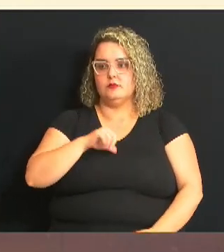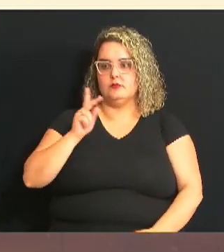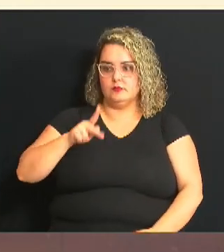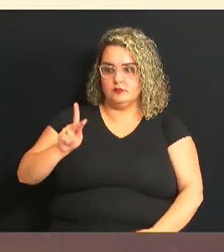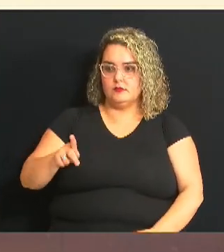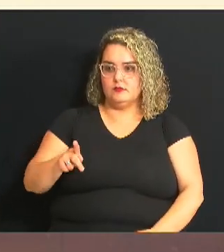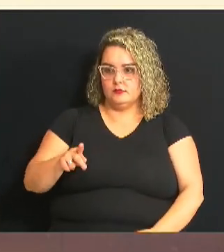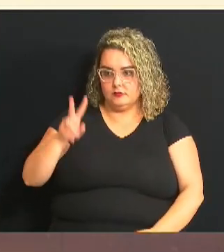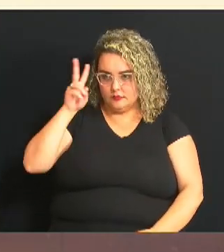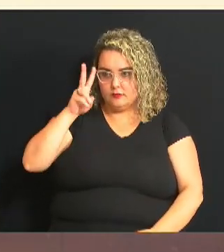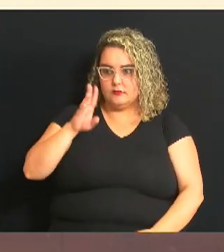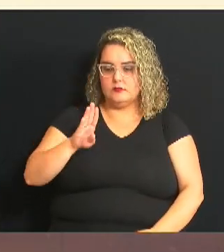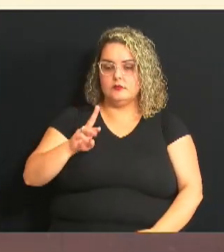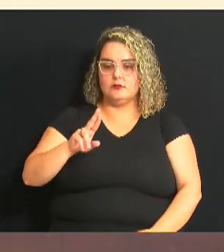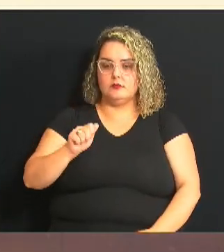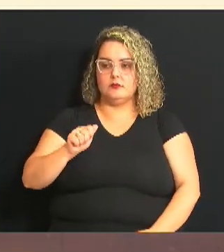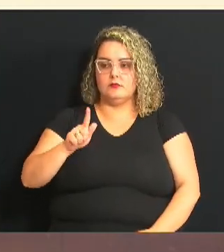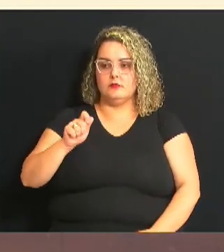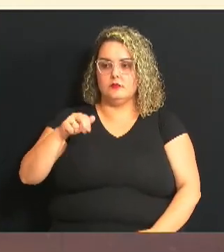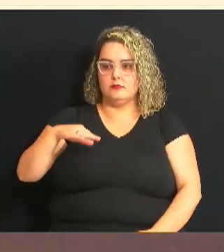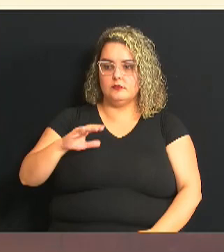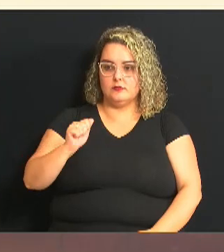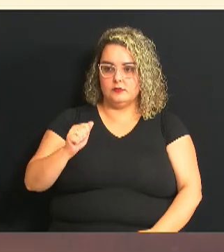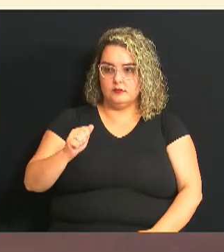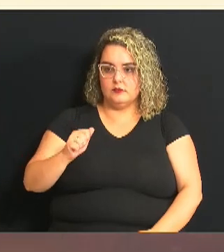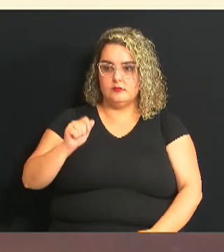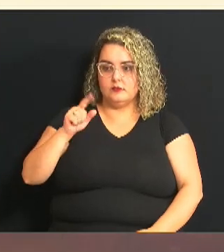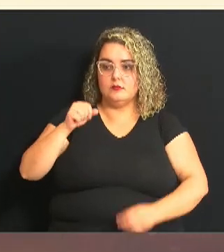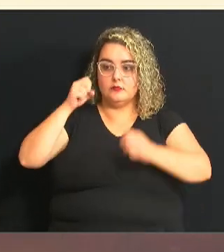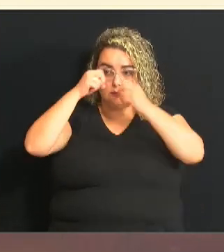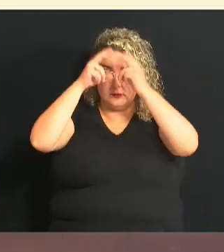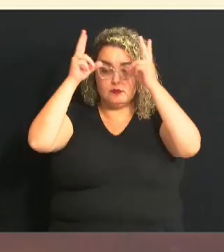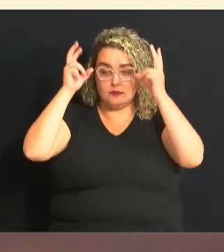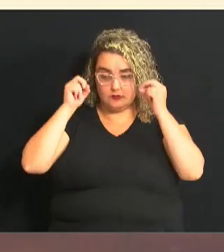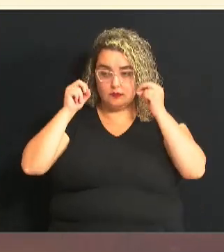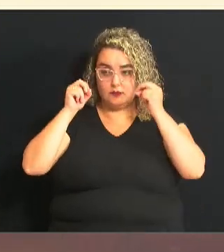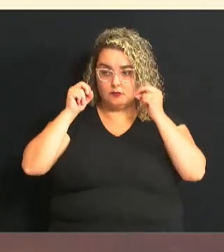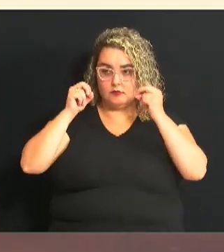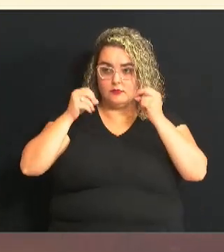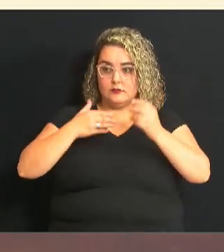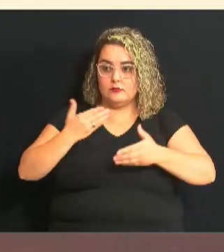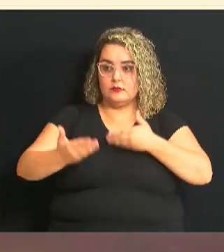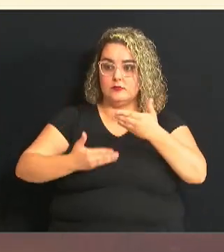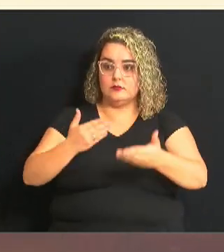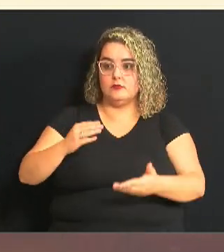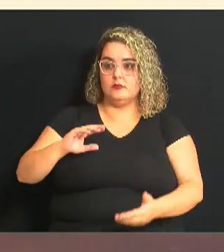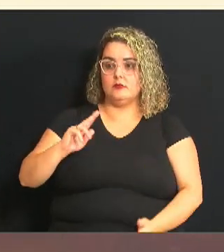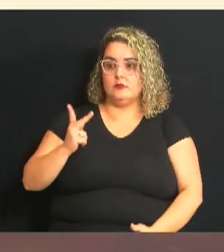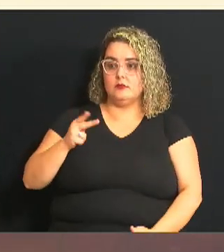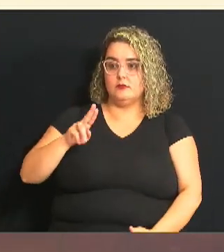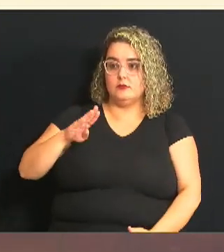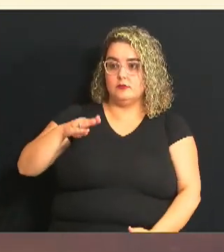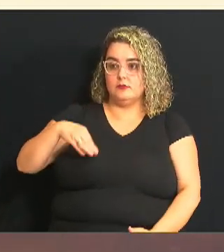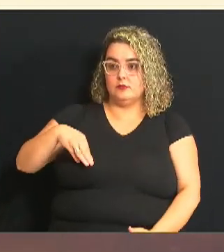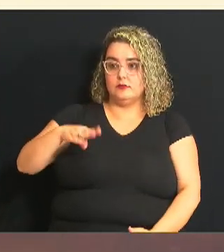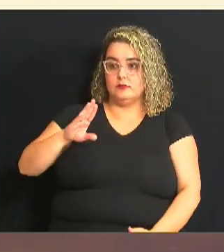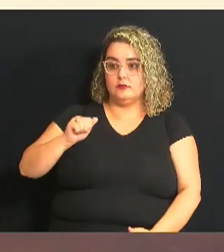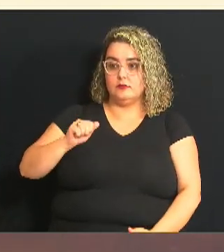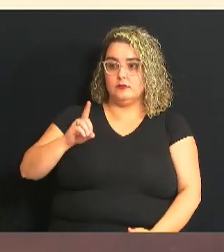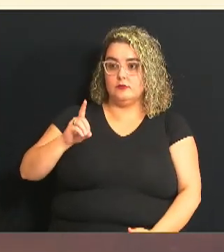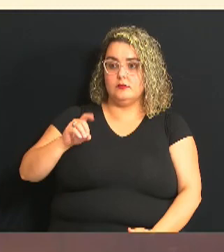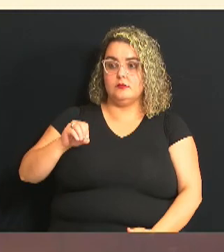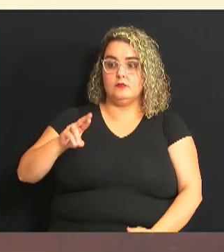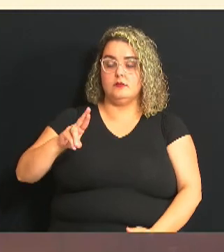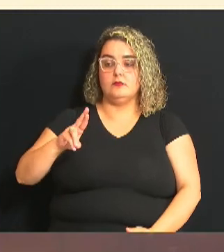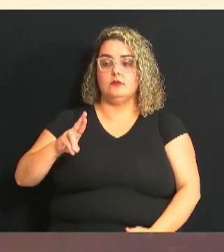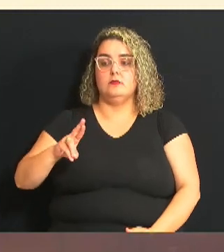em Bragança, que ele era um enfermeiro, e ele me tratava como chumbador de dente. Eu era um dentista